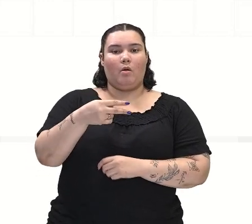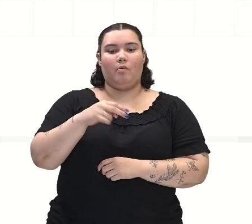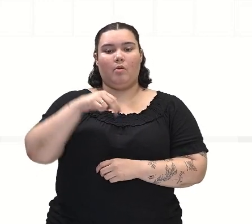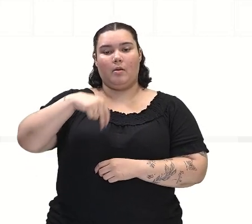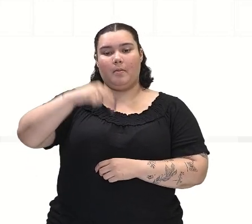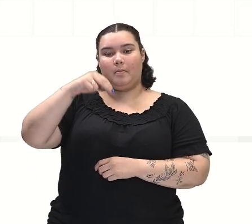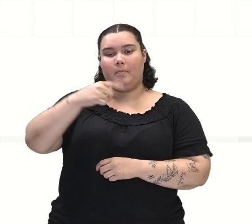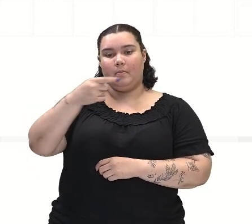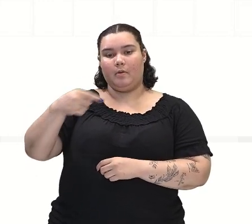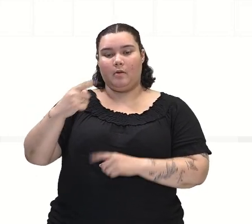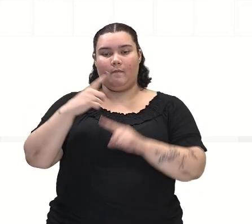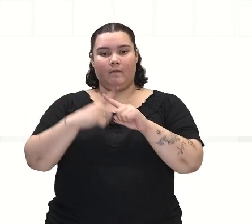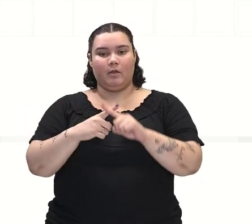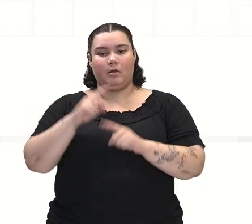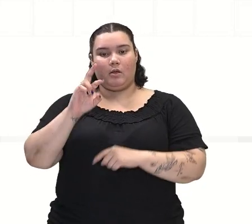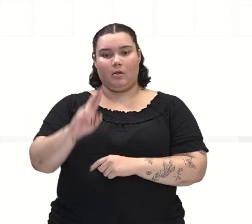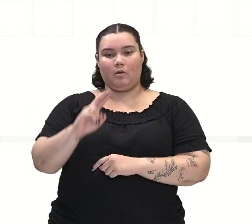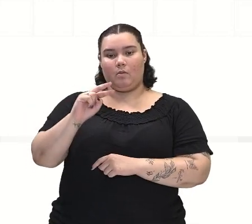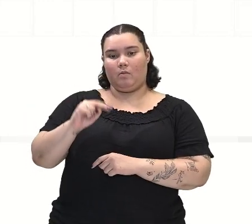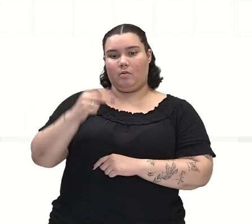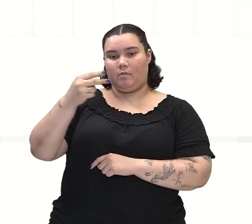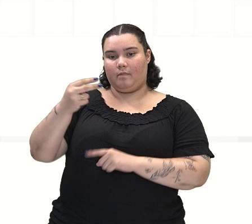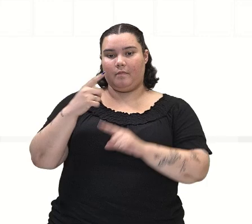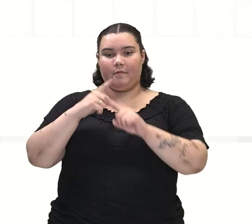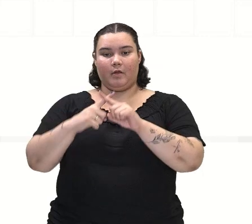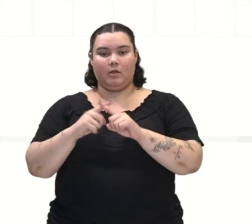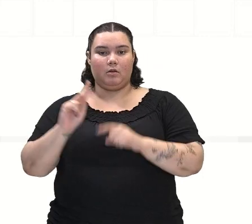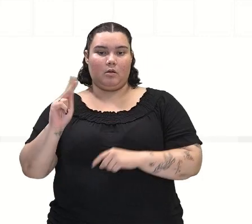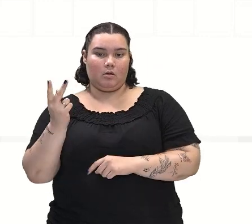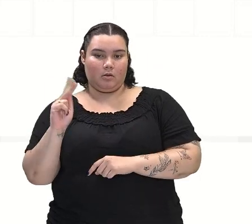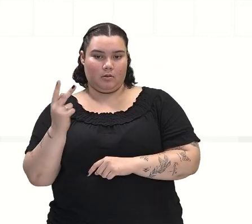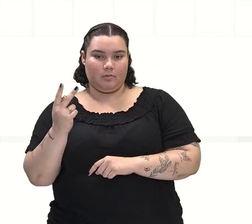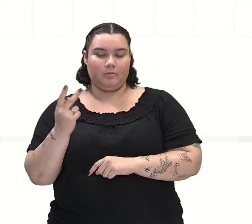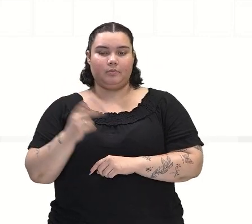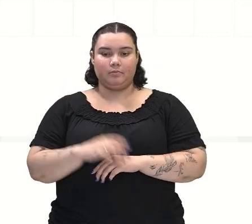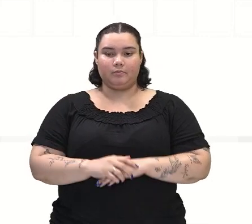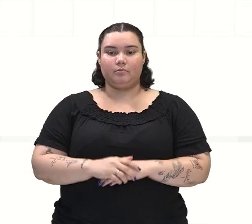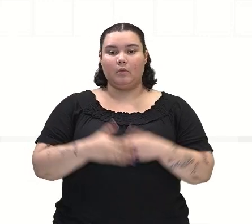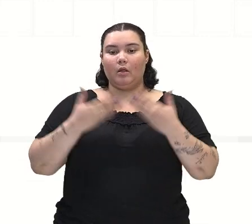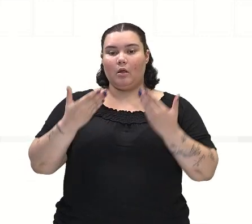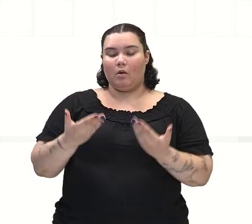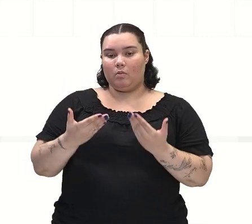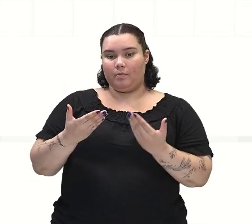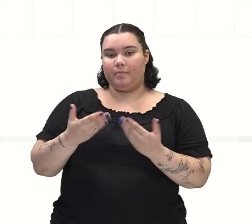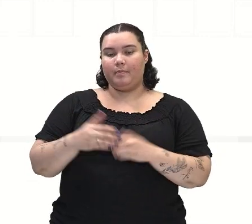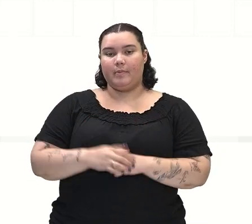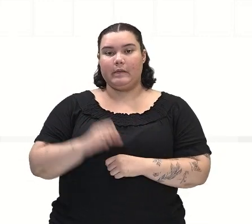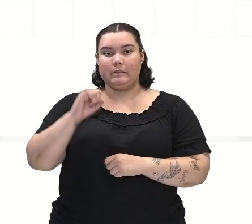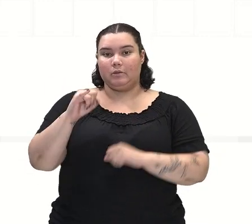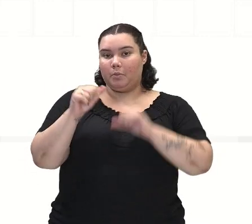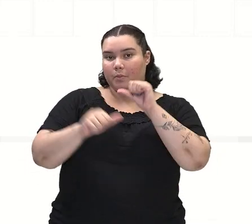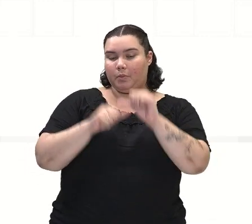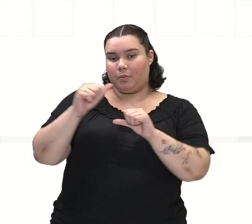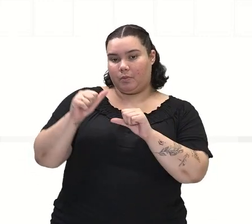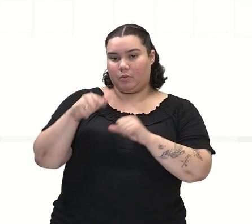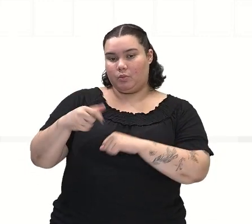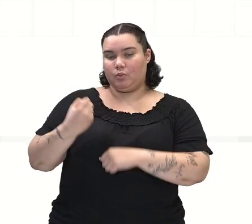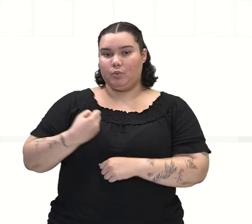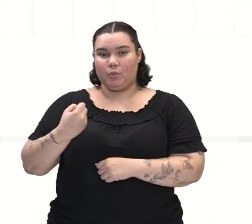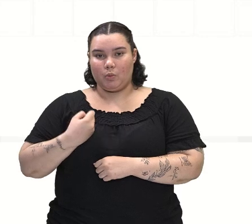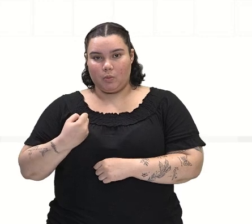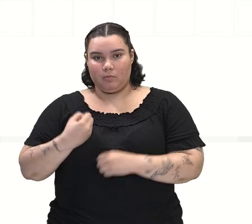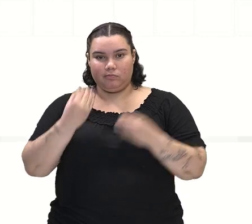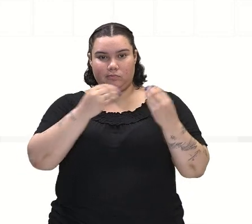o raio ao quadrado vezes h. Então, se a gente substituir esses valores